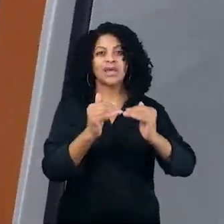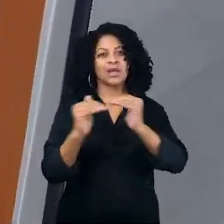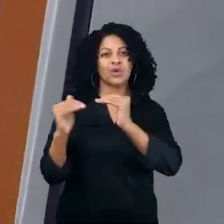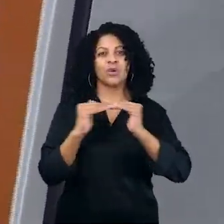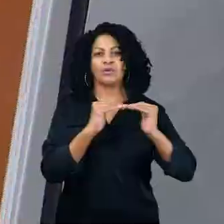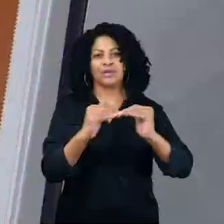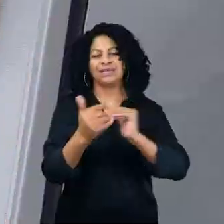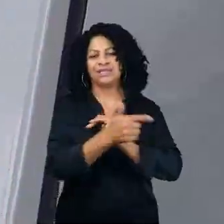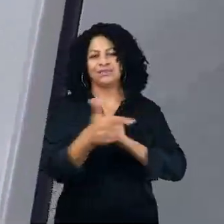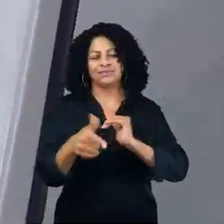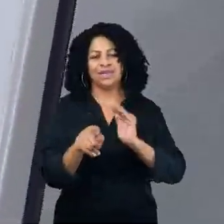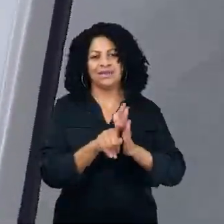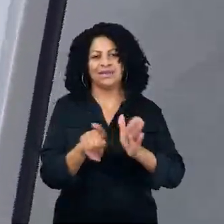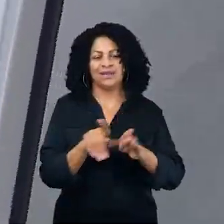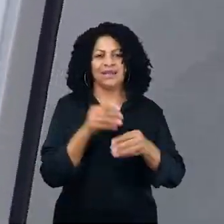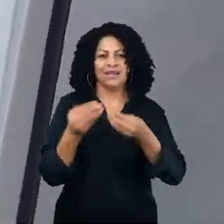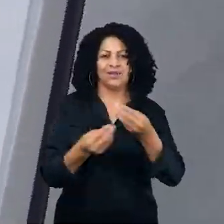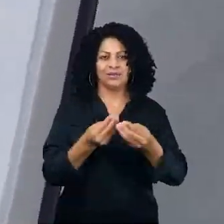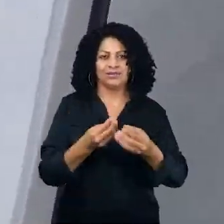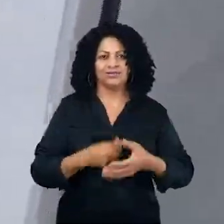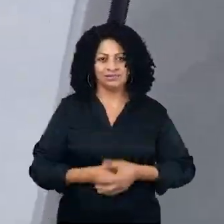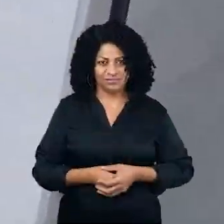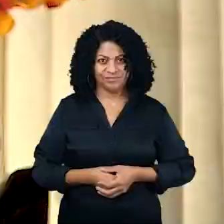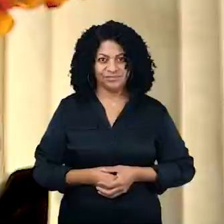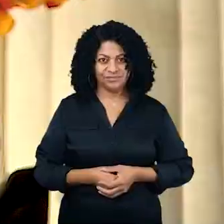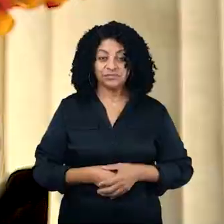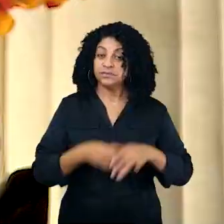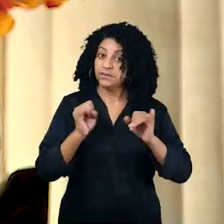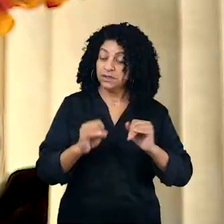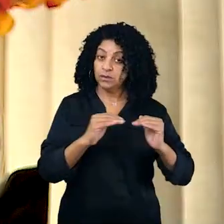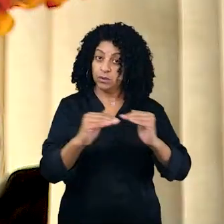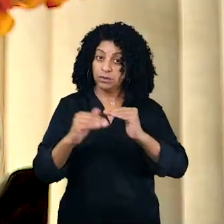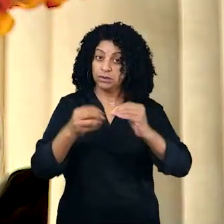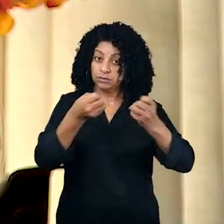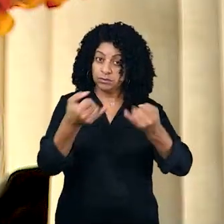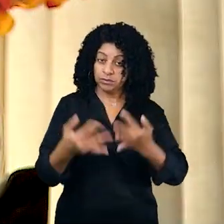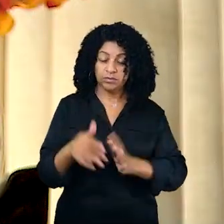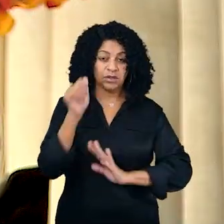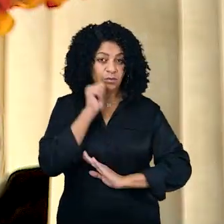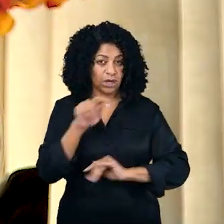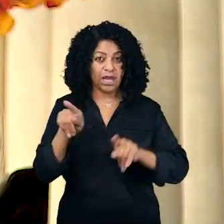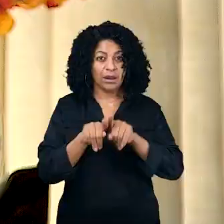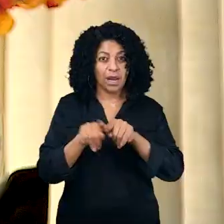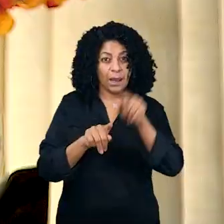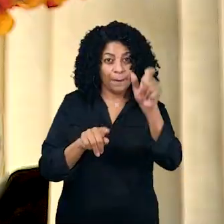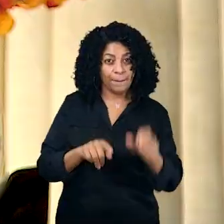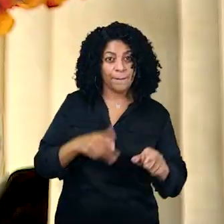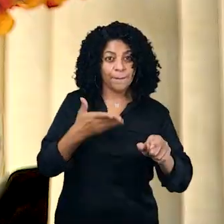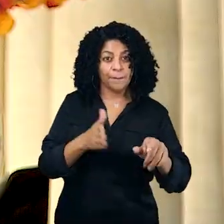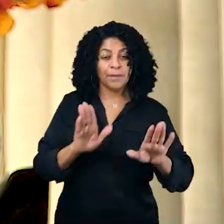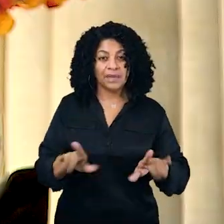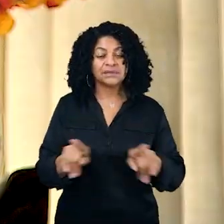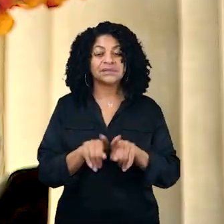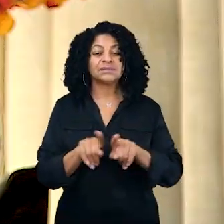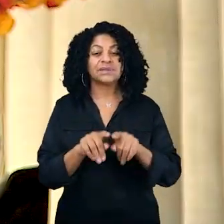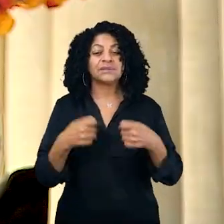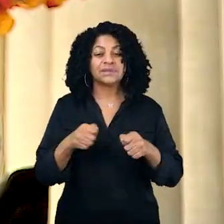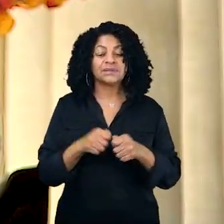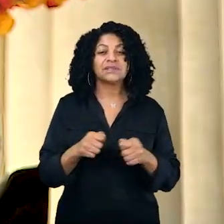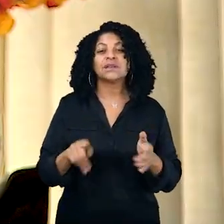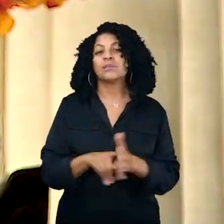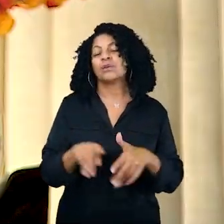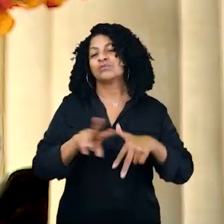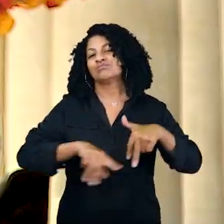oportunidades, assédio e preconceito nas relações de trabalho. Se fala da igualdade das mulheres ou para as mulheres, mas também se